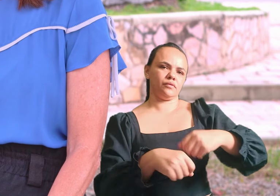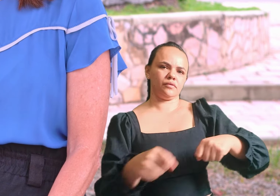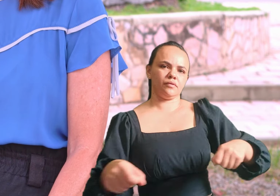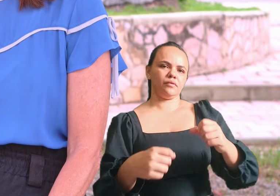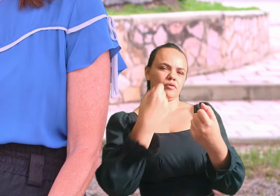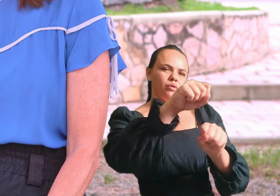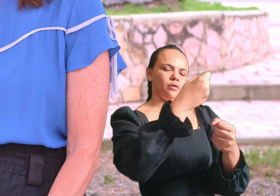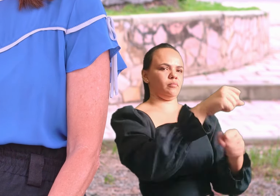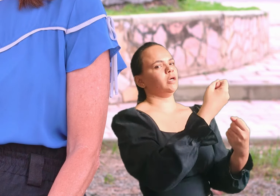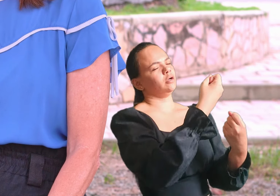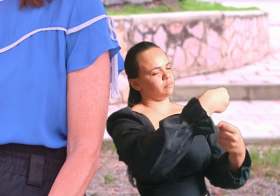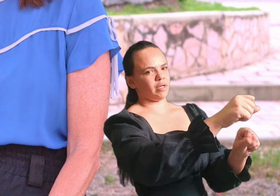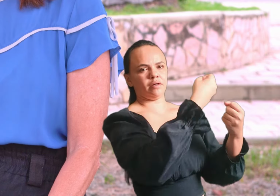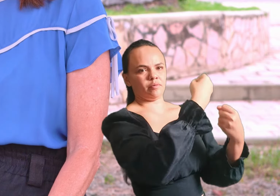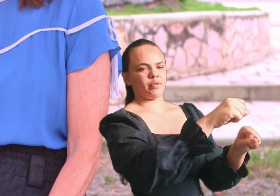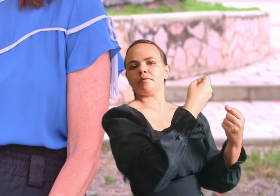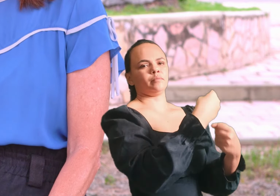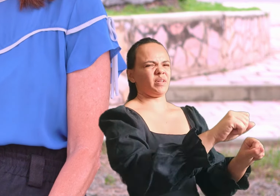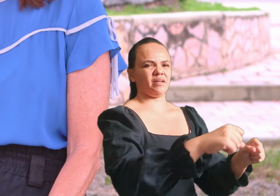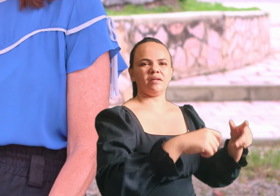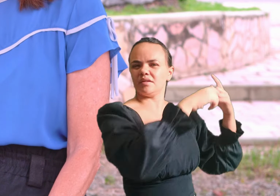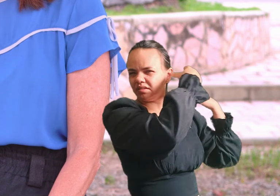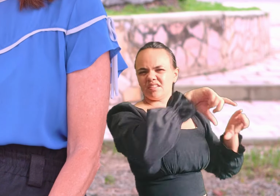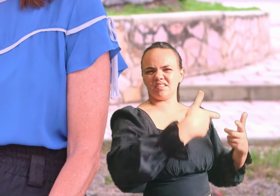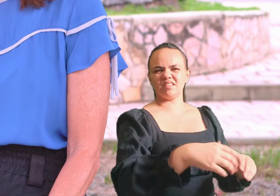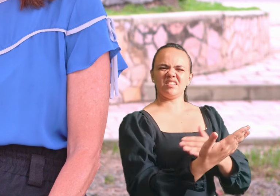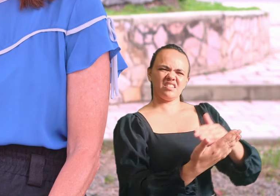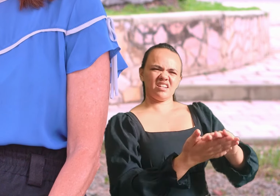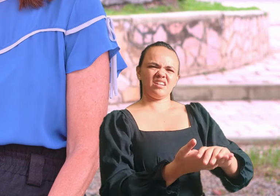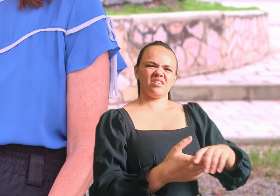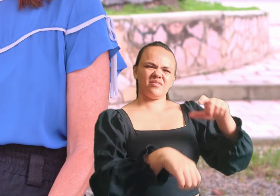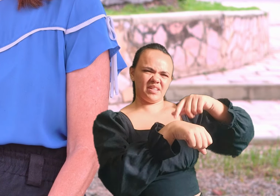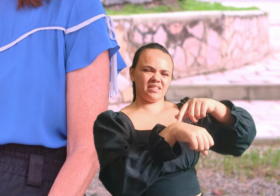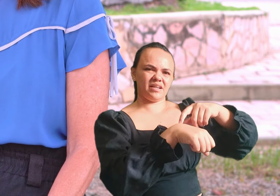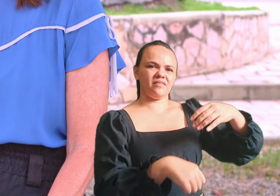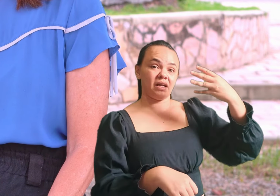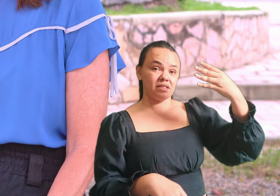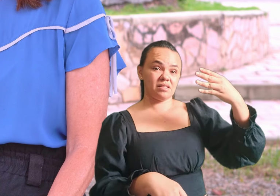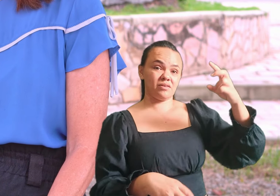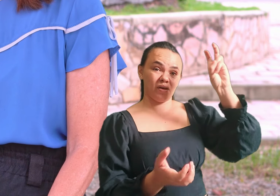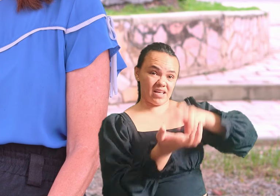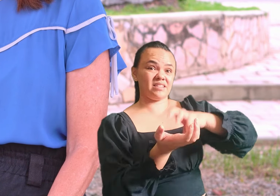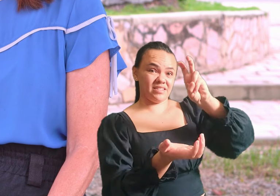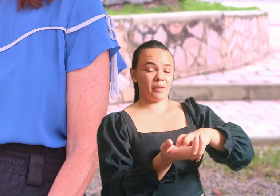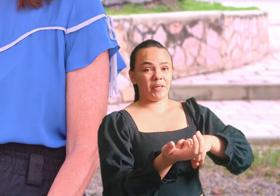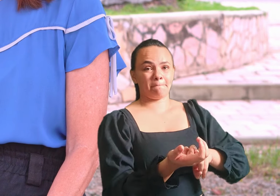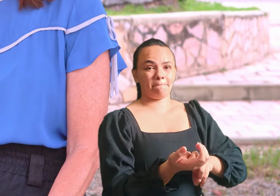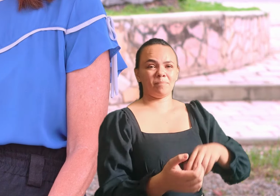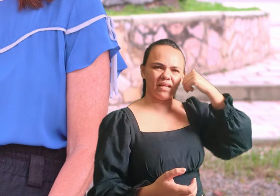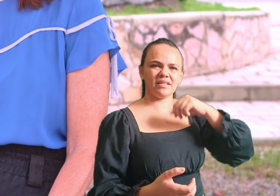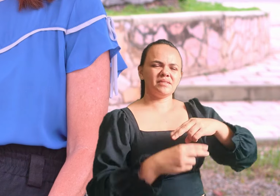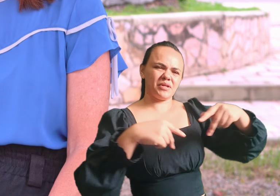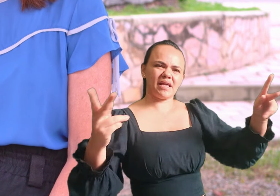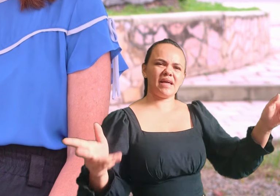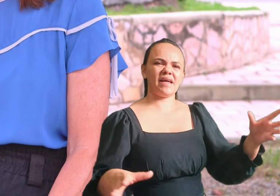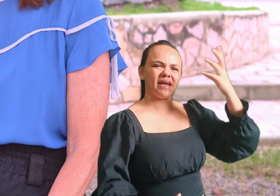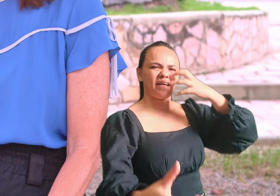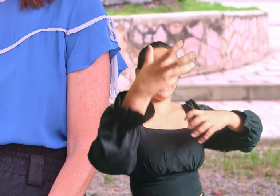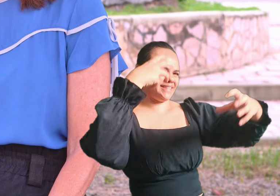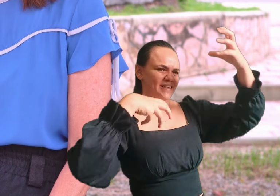e essa tradição começava às 4 horas da manhã e essas mulheres cantavam